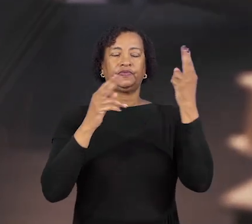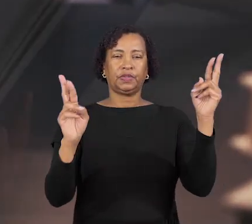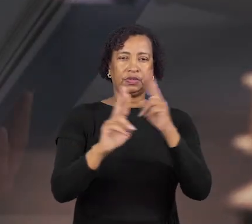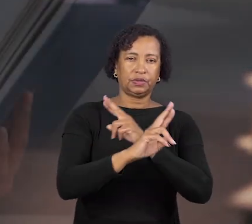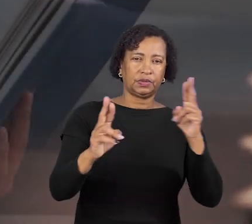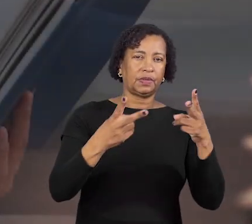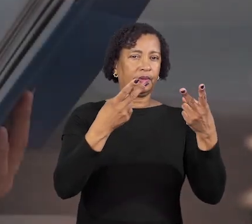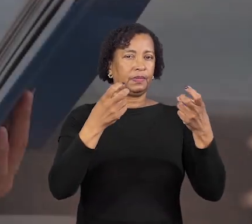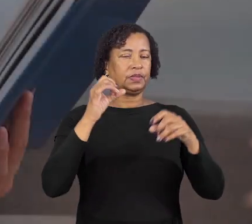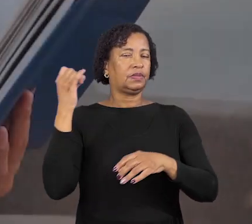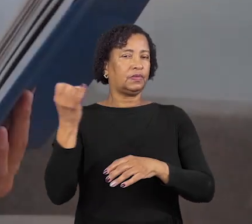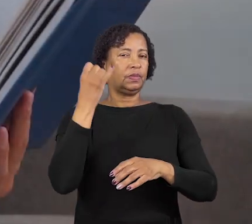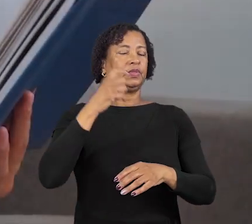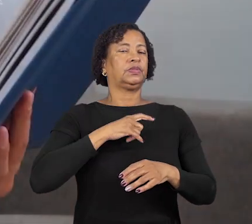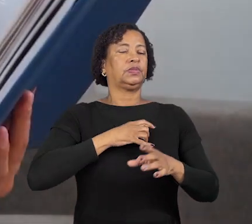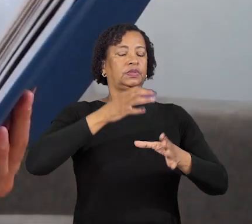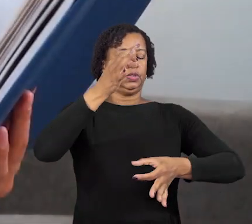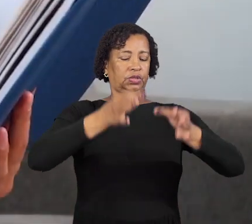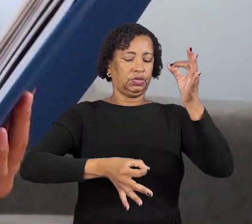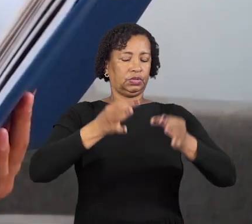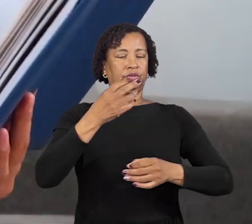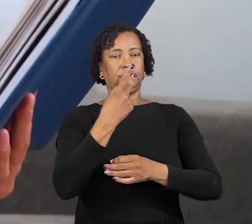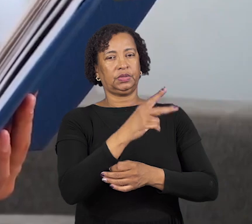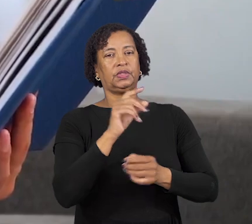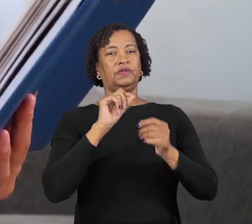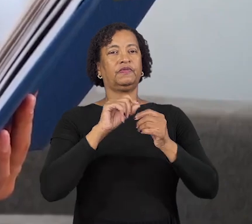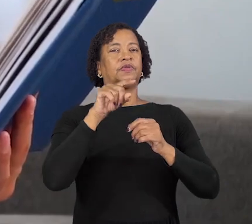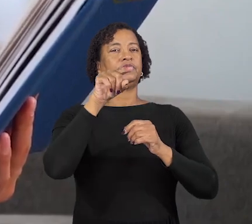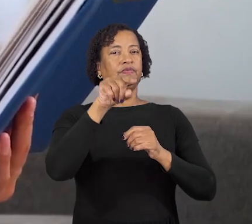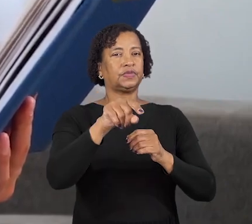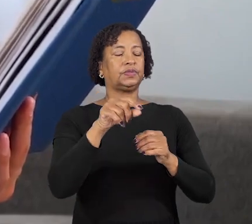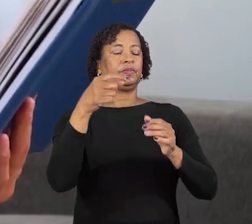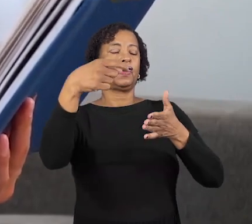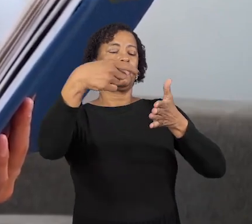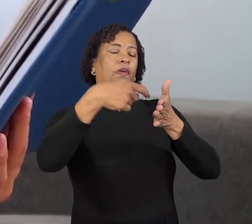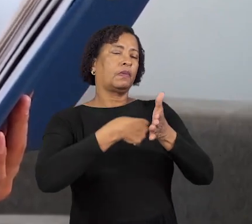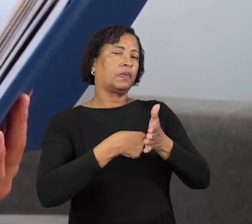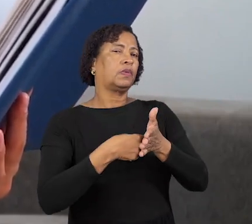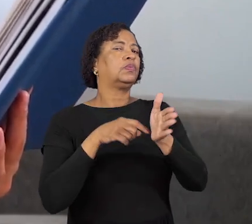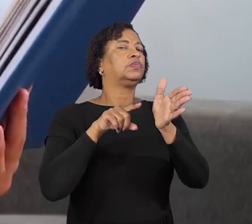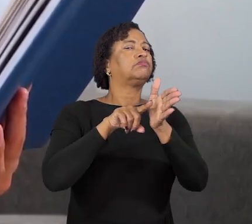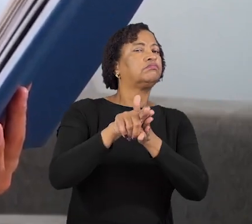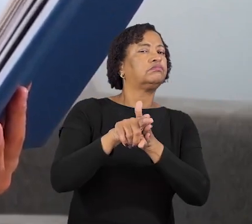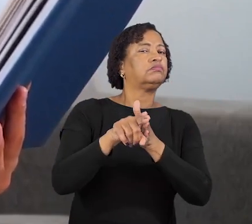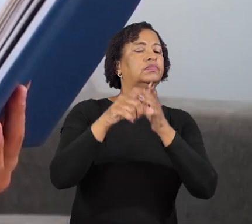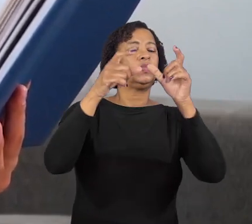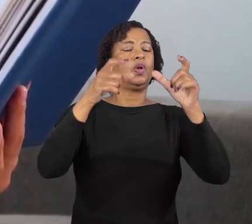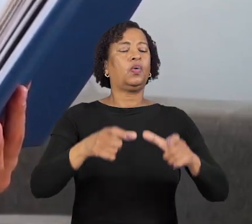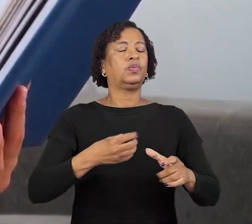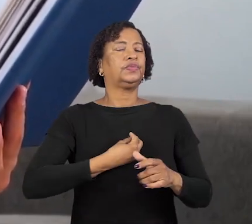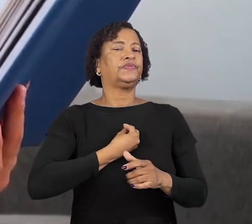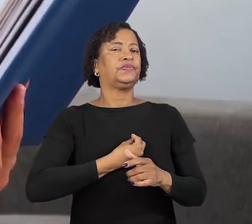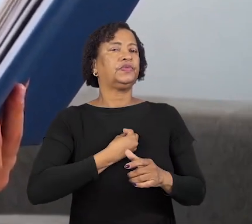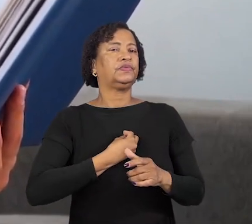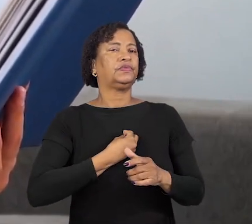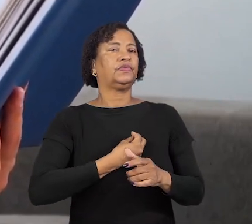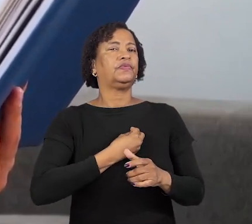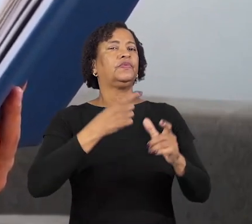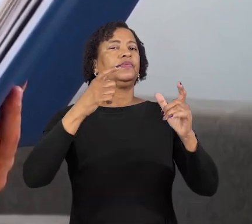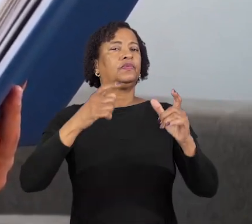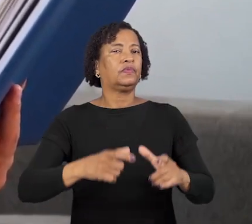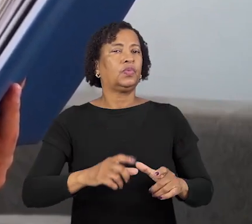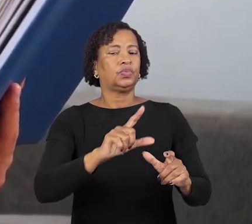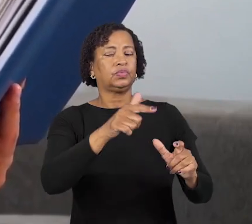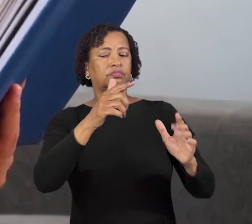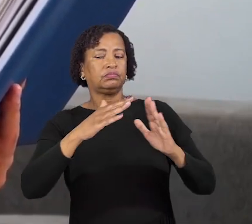e percebe a importância que a justiça tem neles, faça você mesmo a seguinte pergunta. Onde eu estou? Onde você está para o